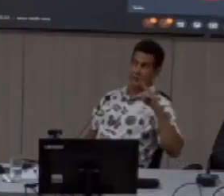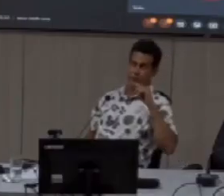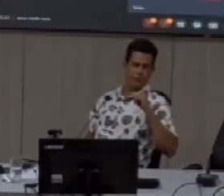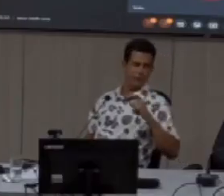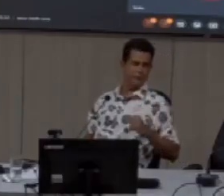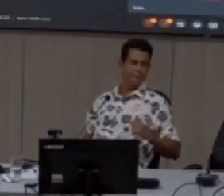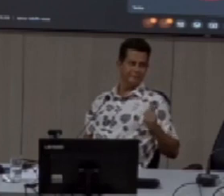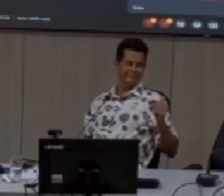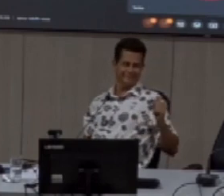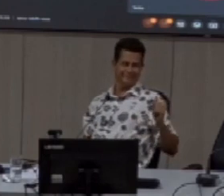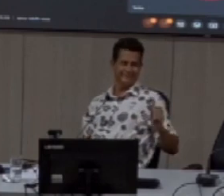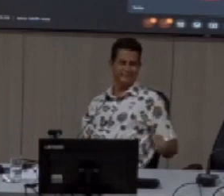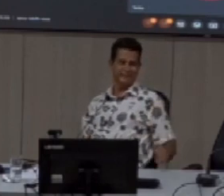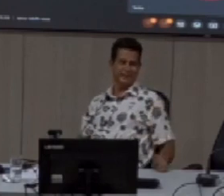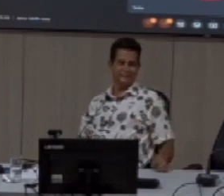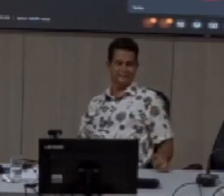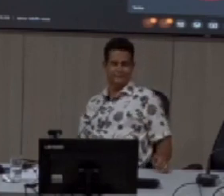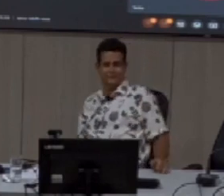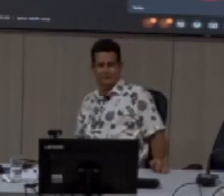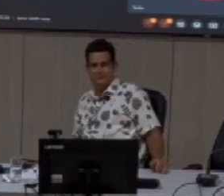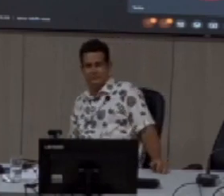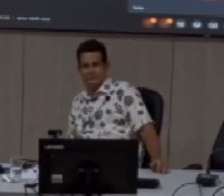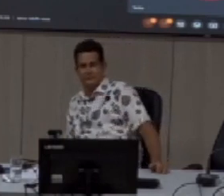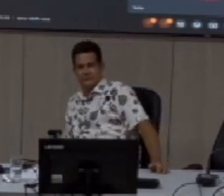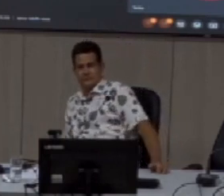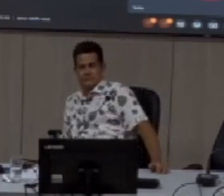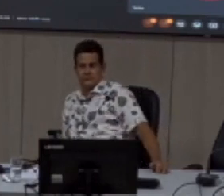de fluxo de trânsito, não? Existe essa obrigação?